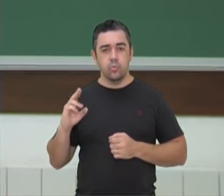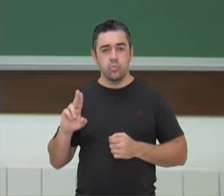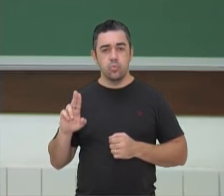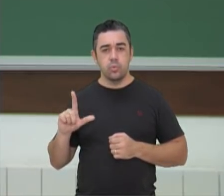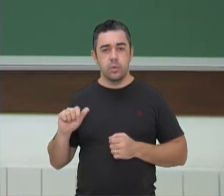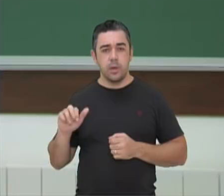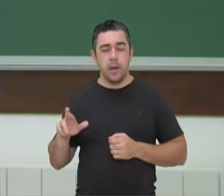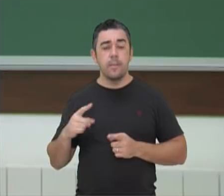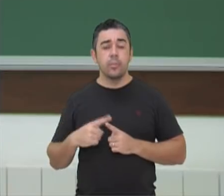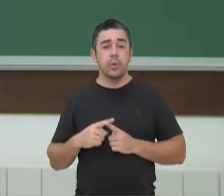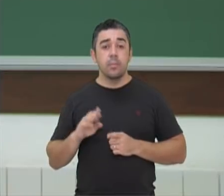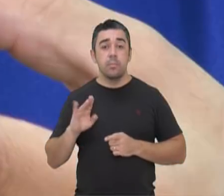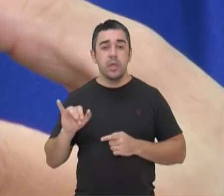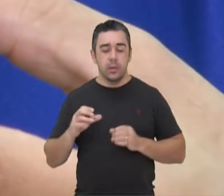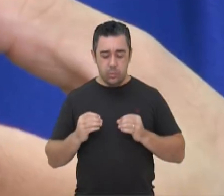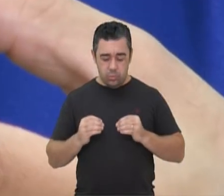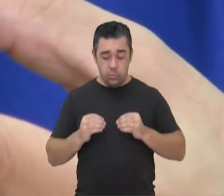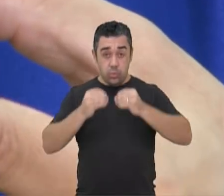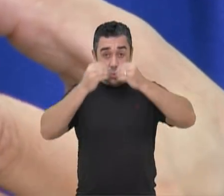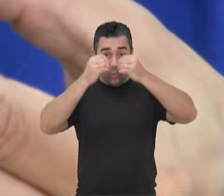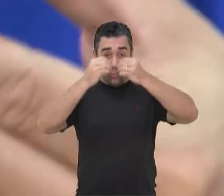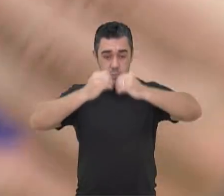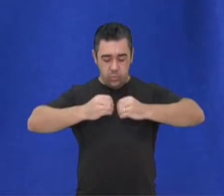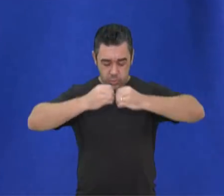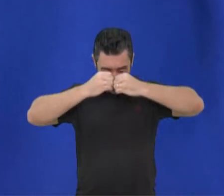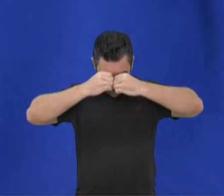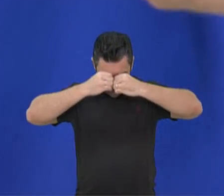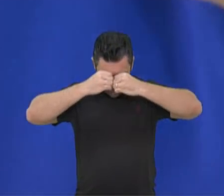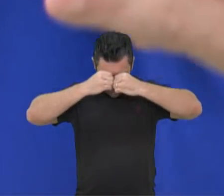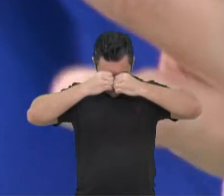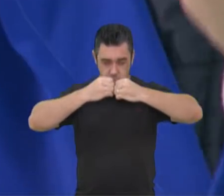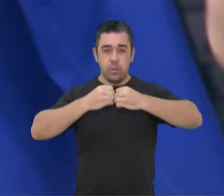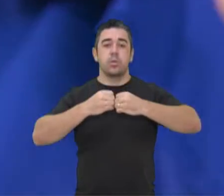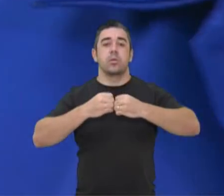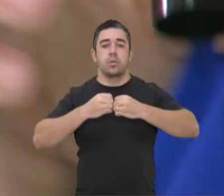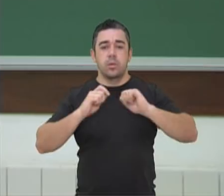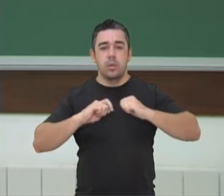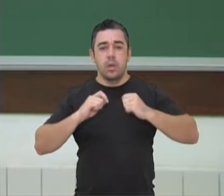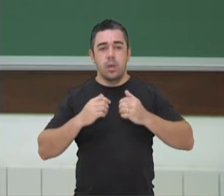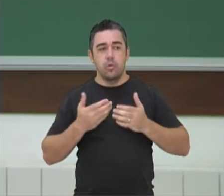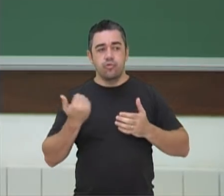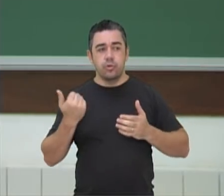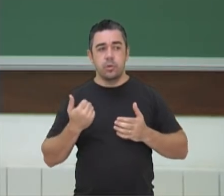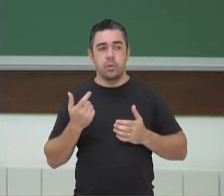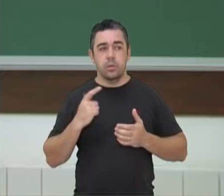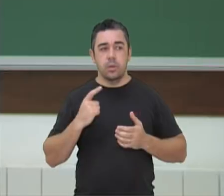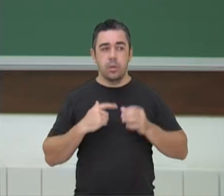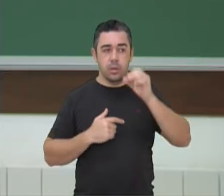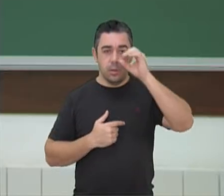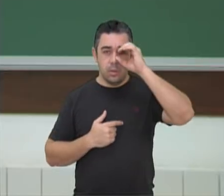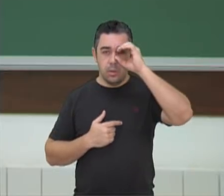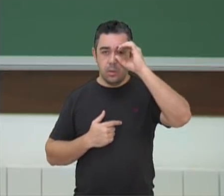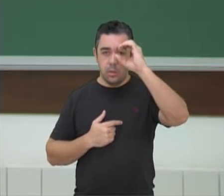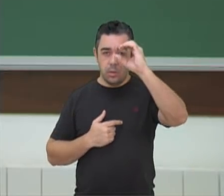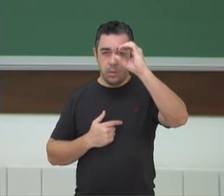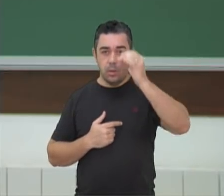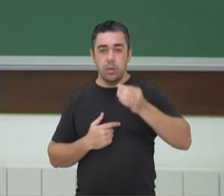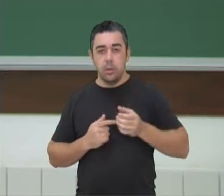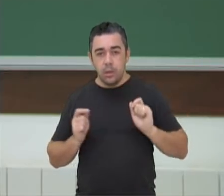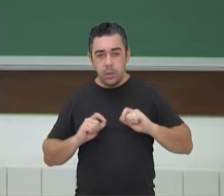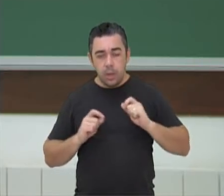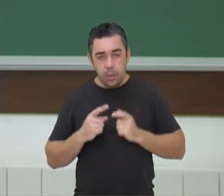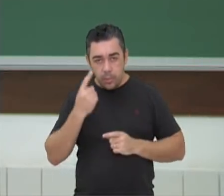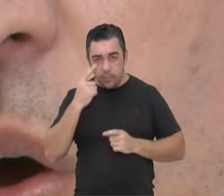eu tenho duas lentes oculares. Então eu tirei aqui para vocês, não tem problema. Essa lente ocular é aquela lente